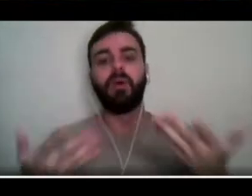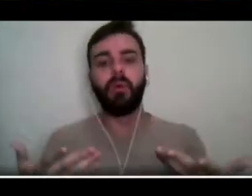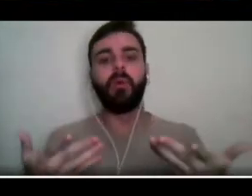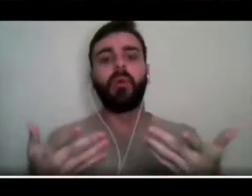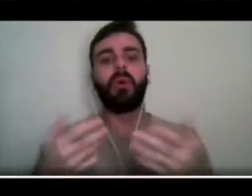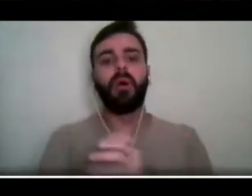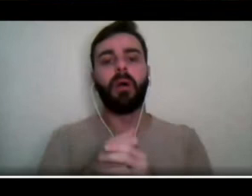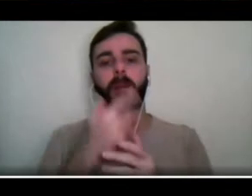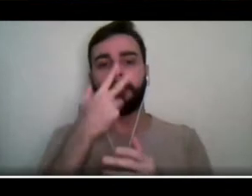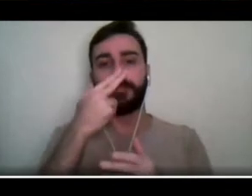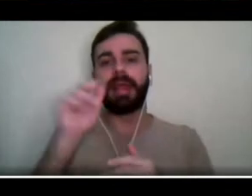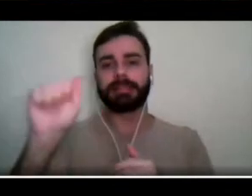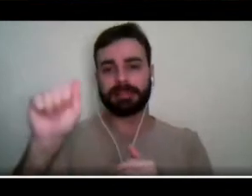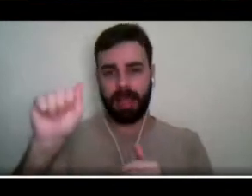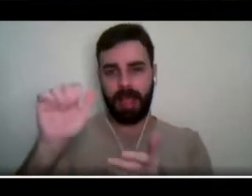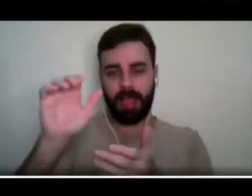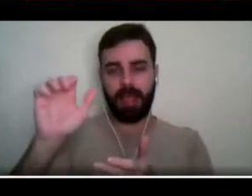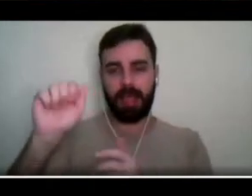uma cara assim, ó,